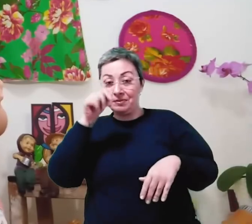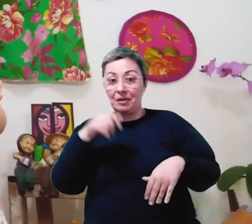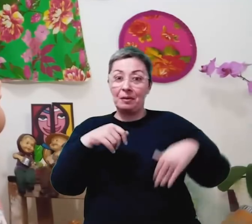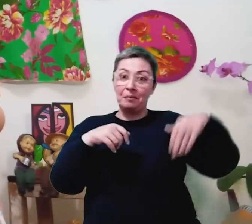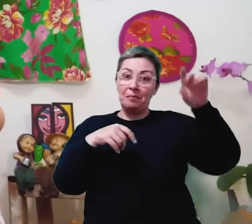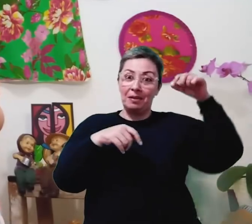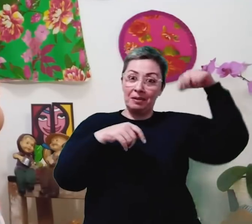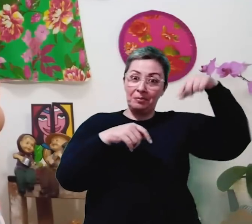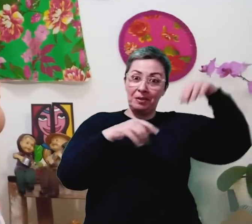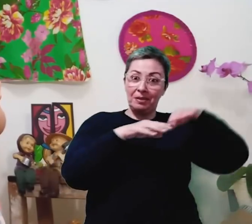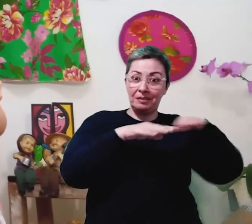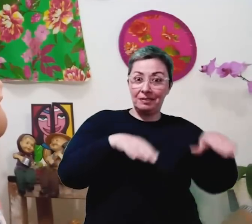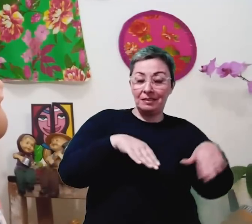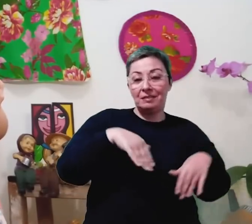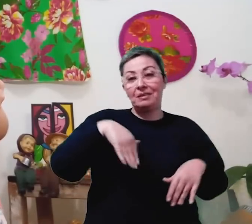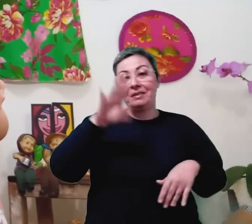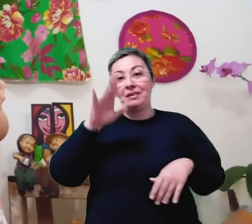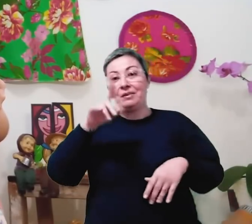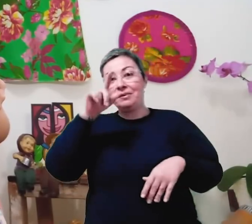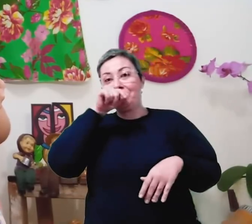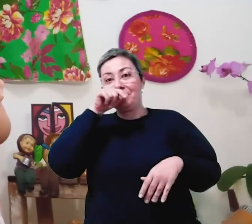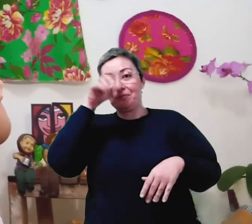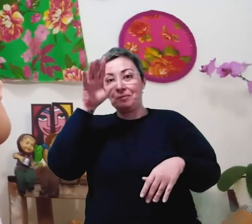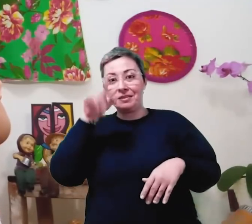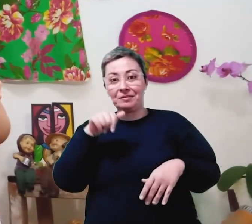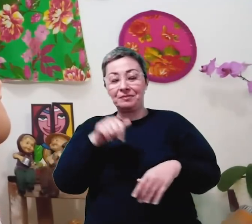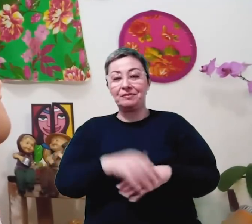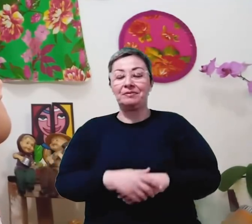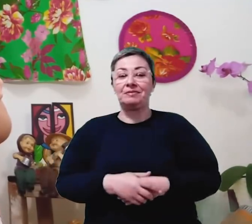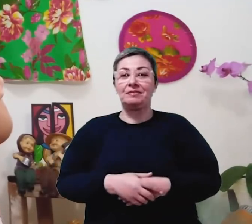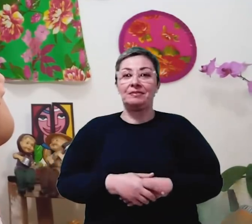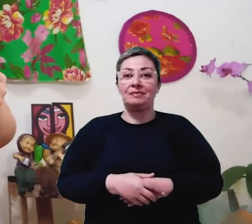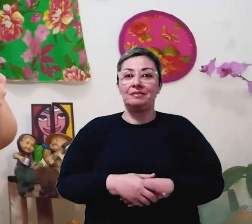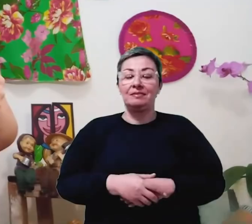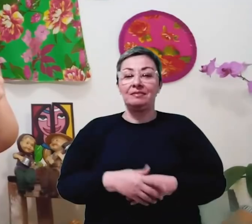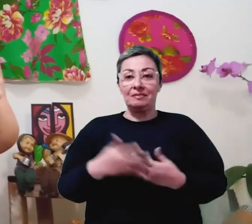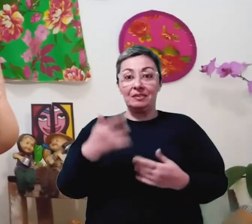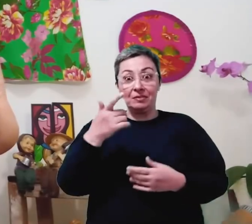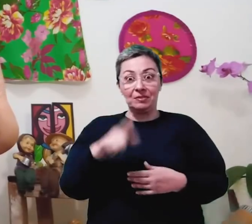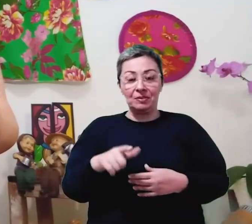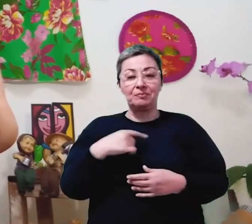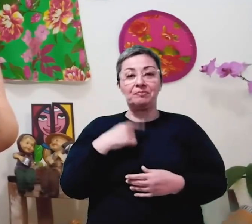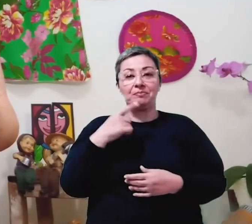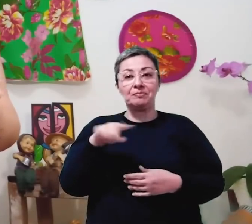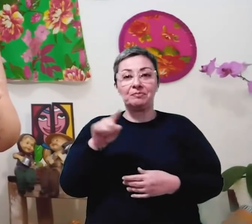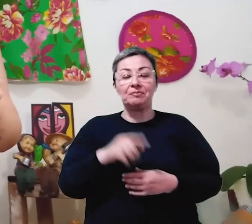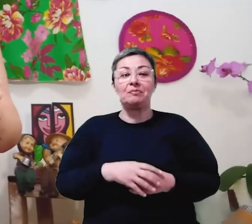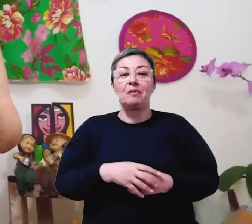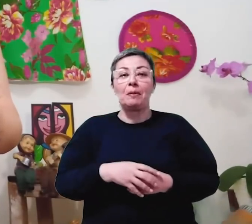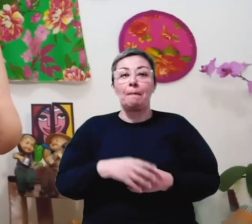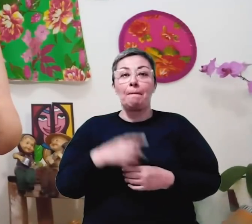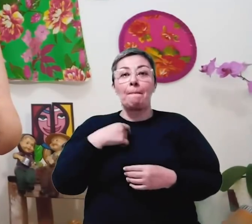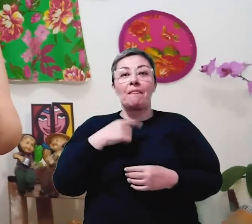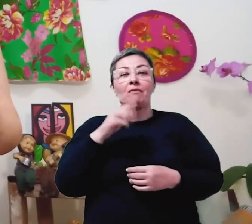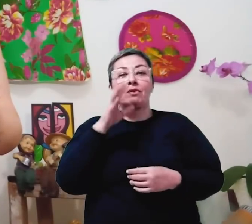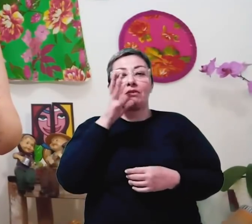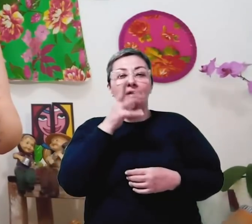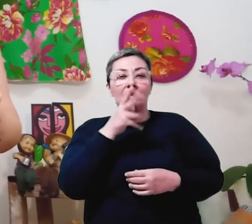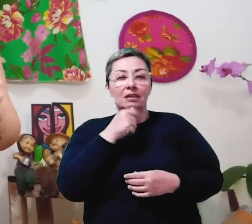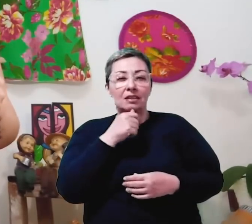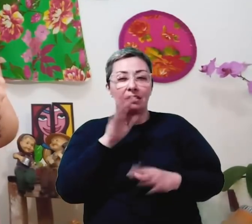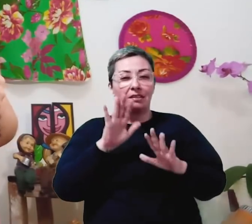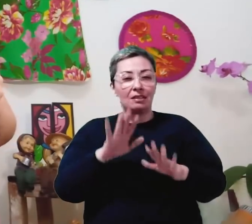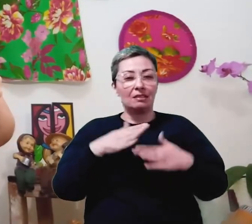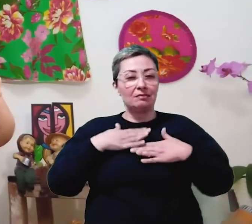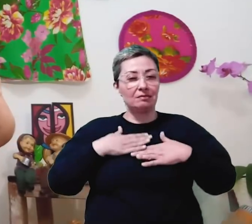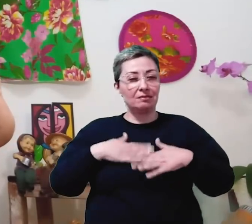mais a pia pinga, mais ainda o pinto pia. Vamos lá, quero ouvir vocês. Eu vou falar então devagarzinho e